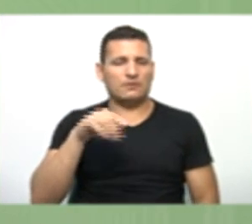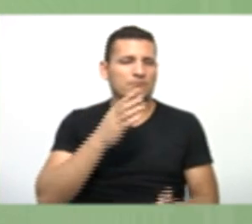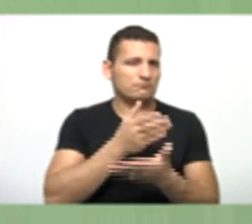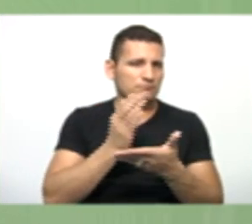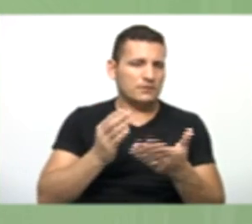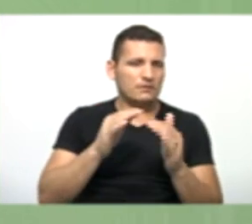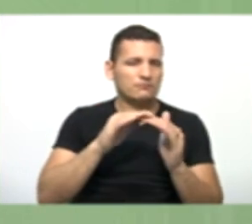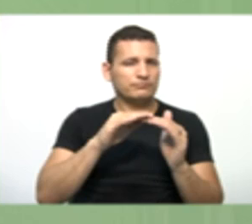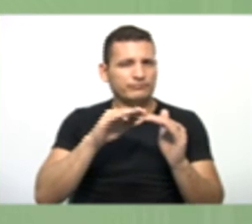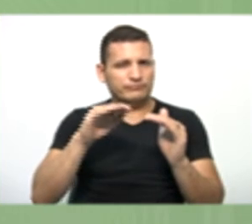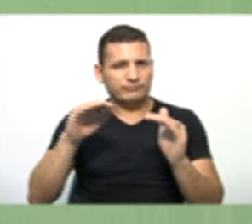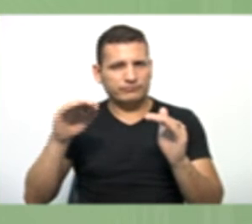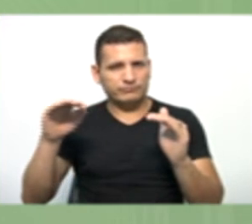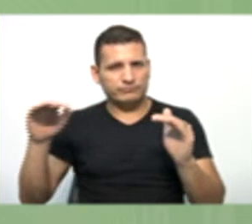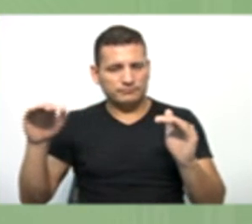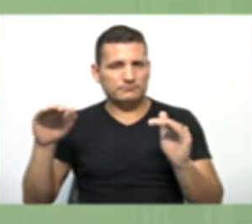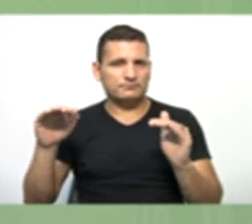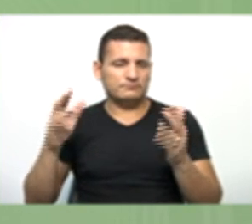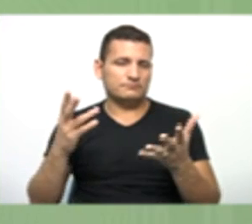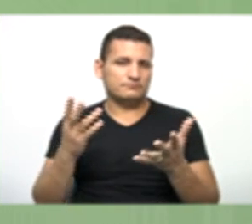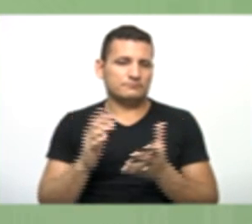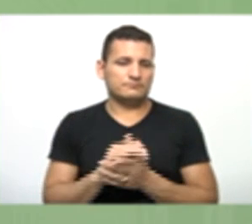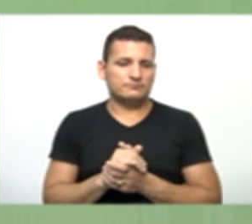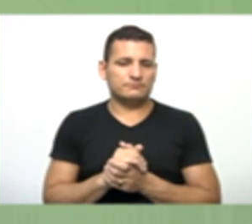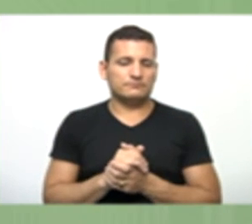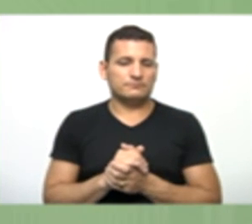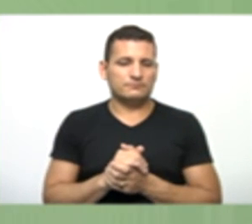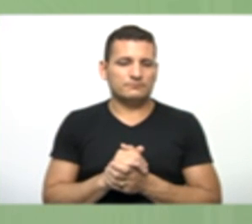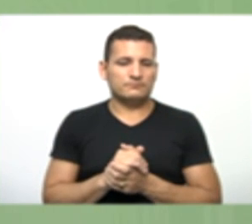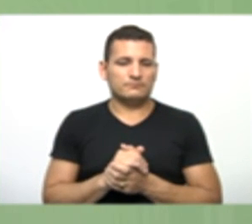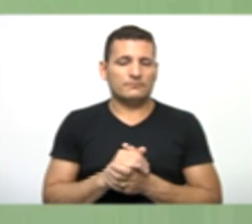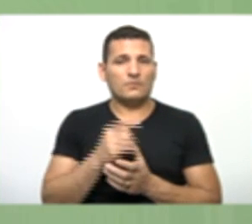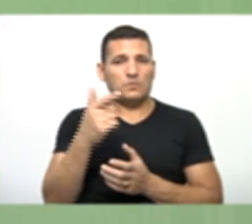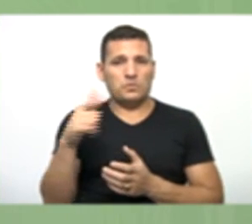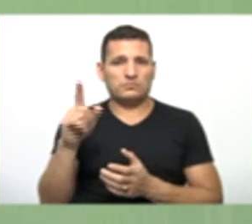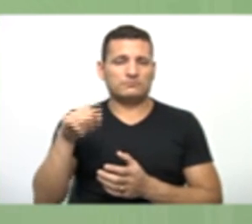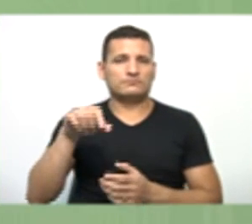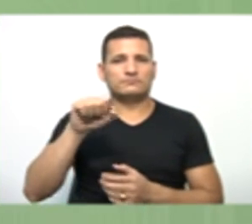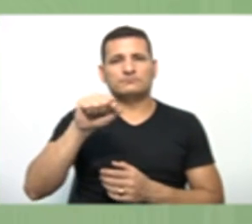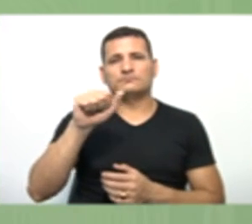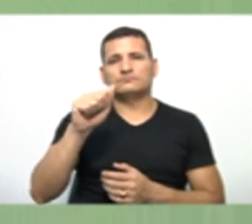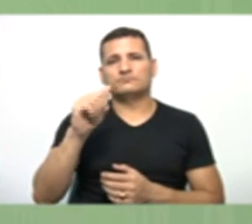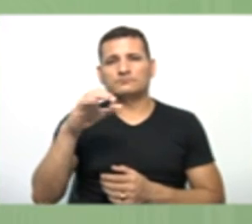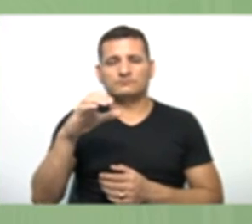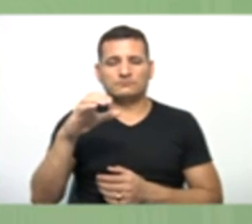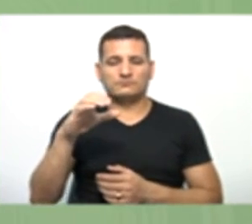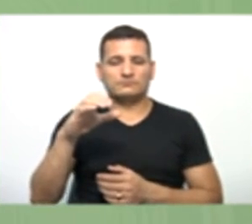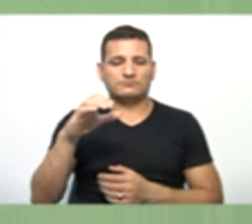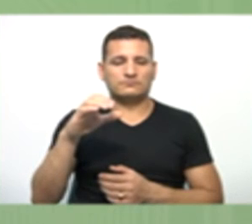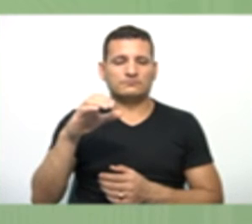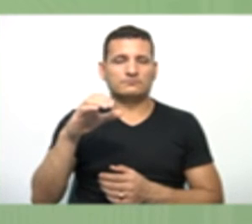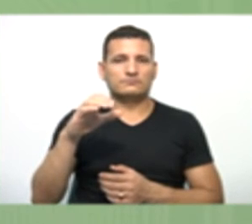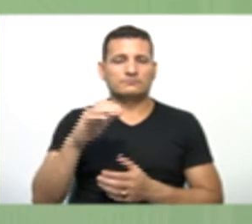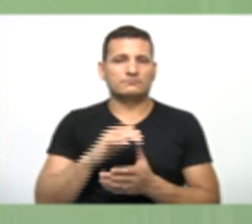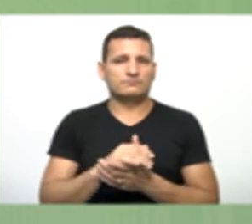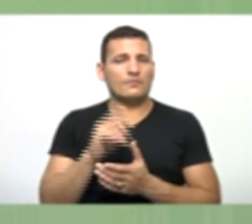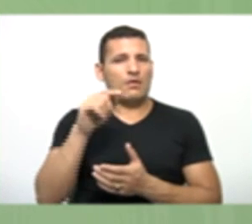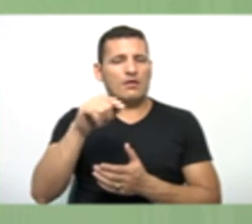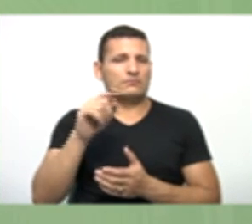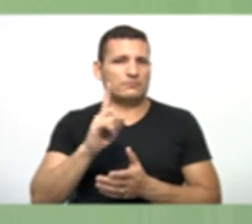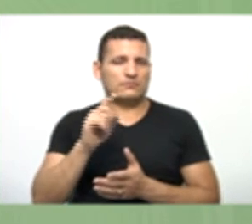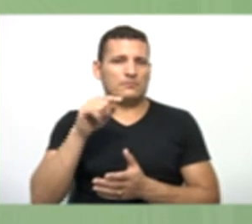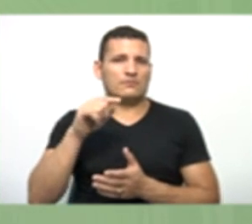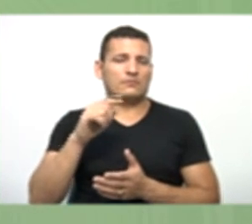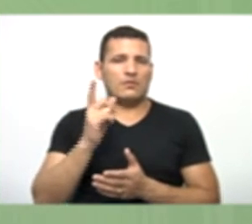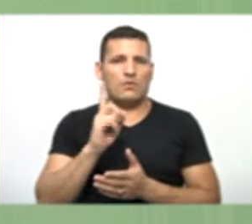constantes, então você usa o mesmo conceito de série de pagamento, e o outro sistema, o sistema saque. E aí não, o valor das parcelas